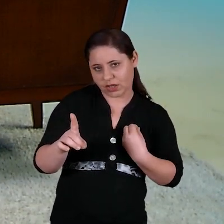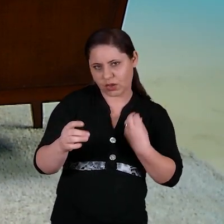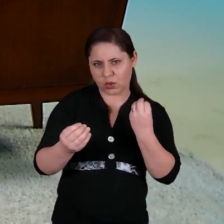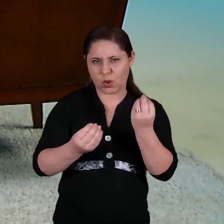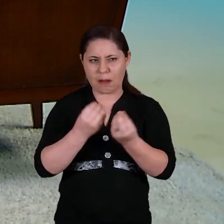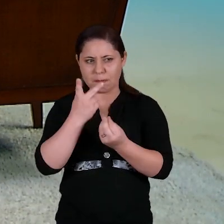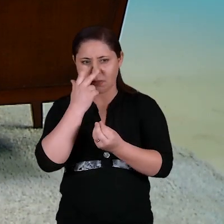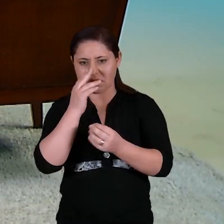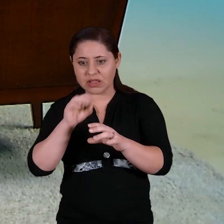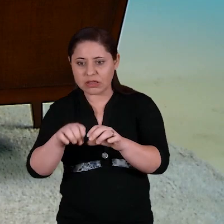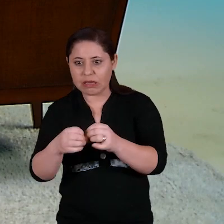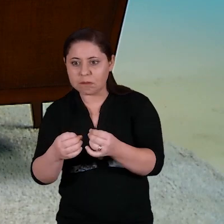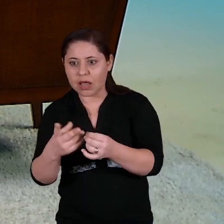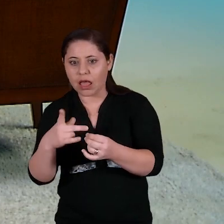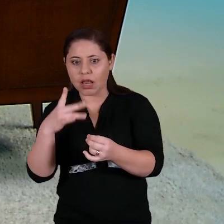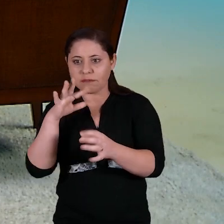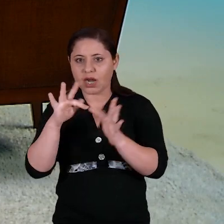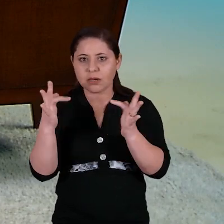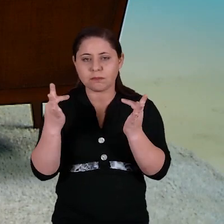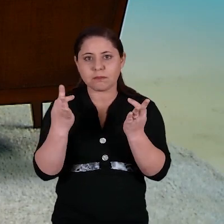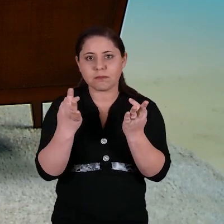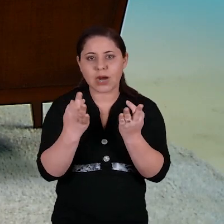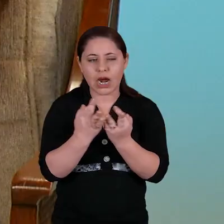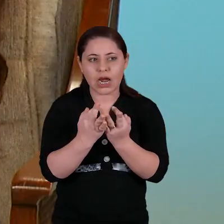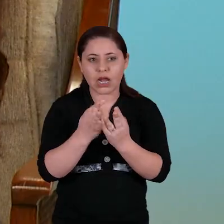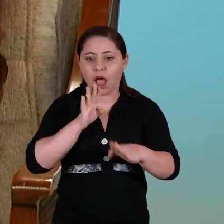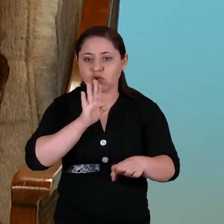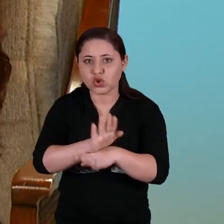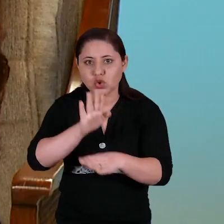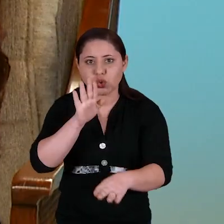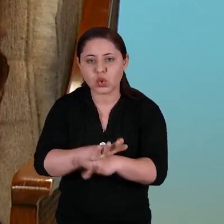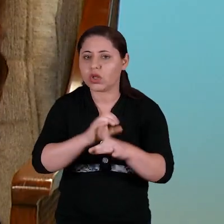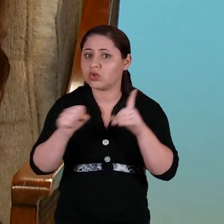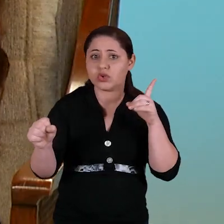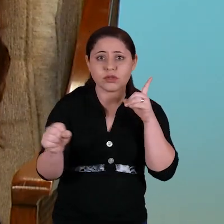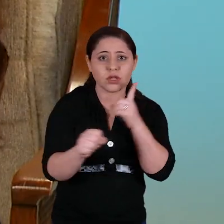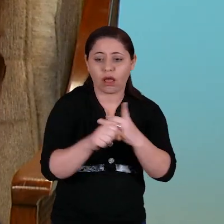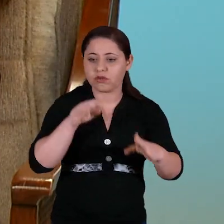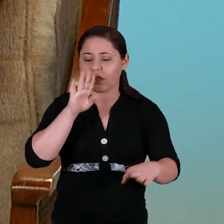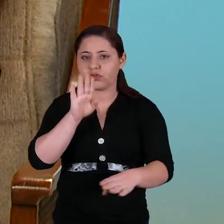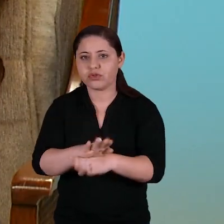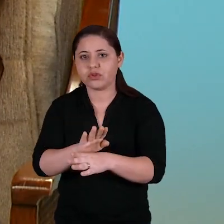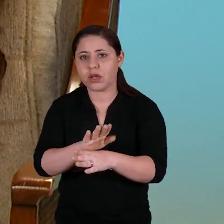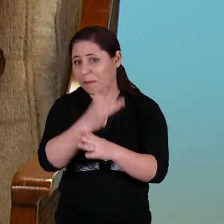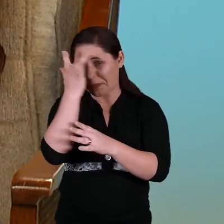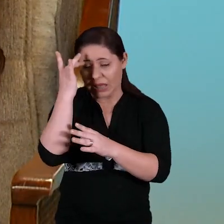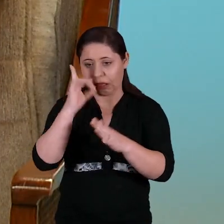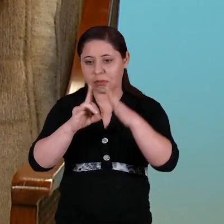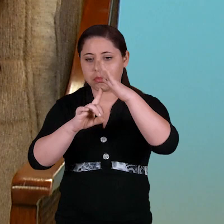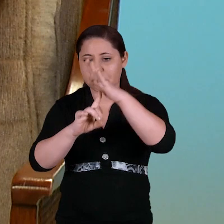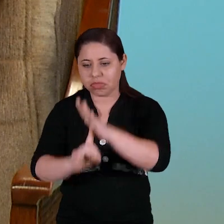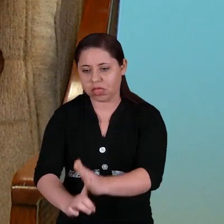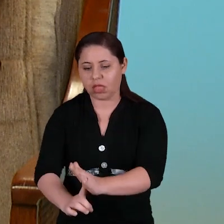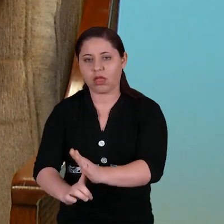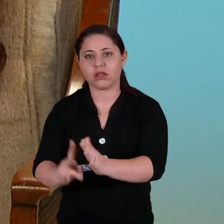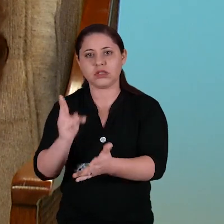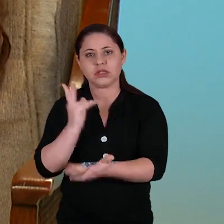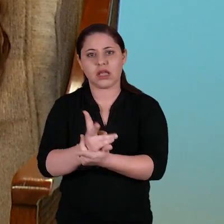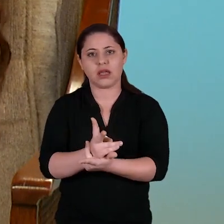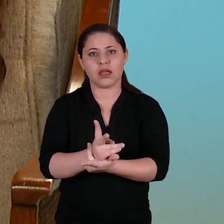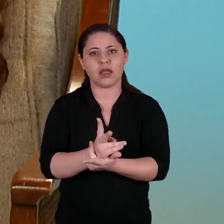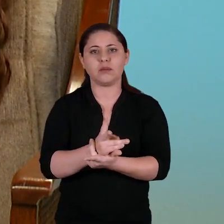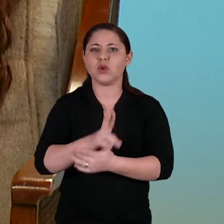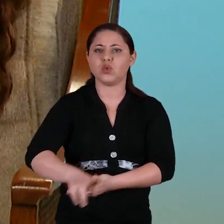quebrar. Sim, e assim, a família contribui para isso, a sociedade contribui para isso, né? A mídia que a gente vê por aí, sempre usando